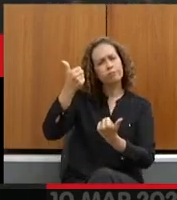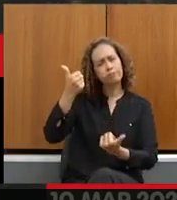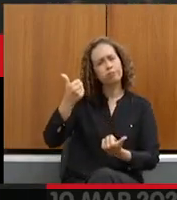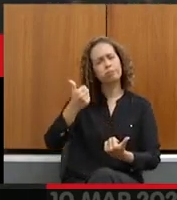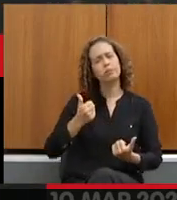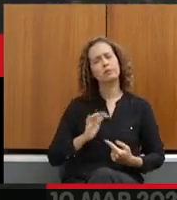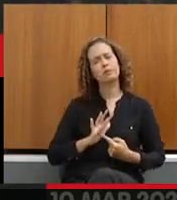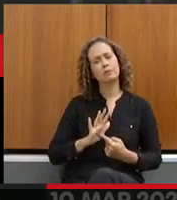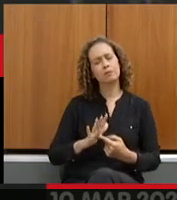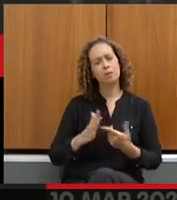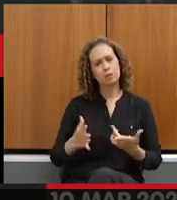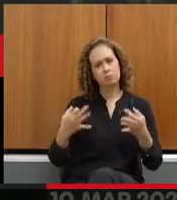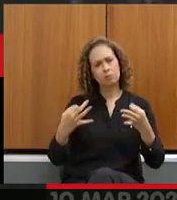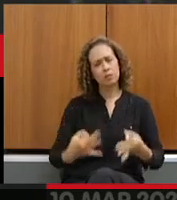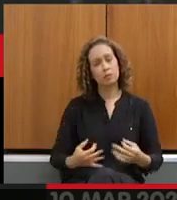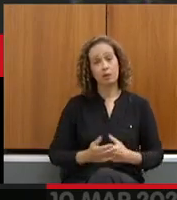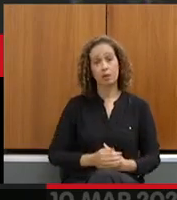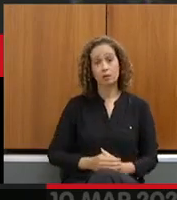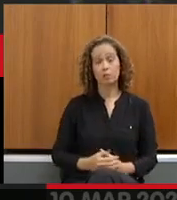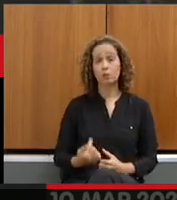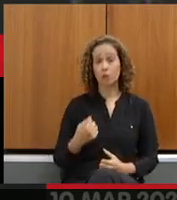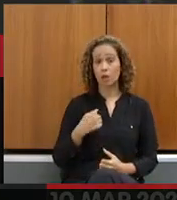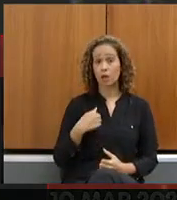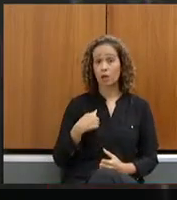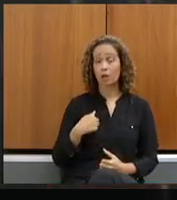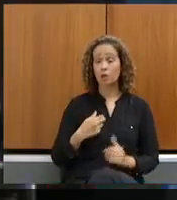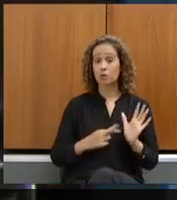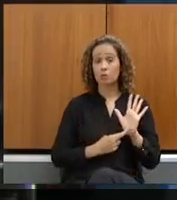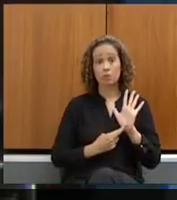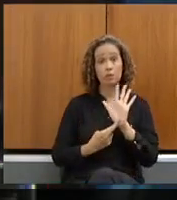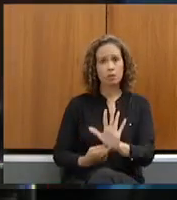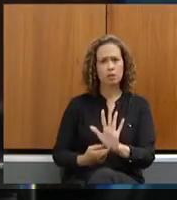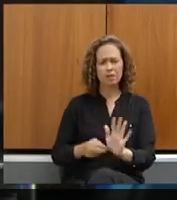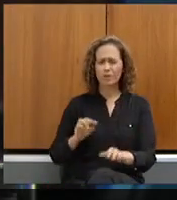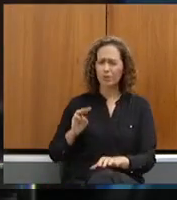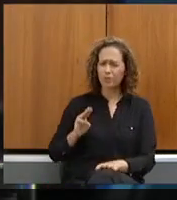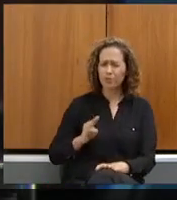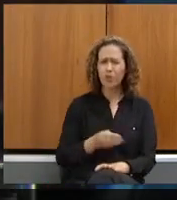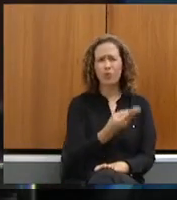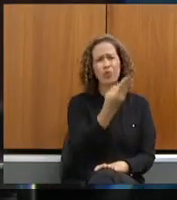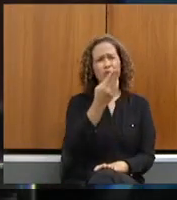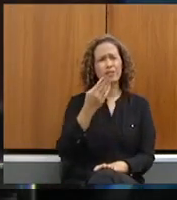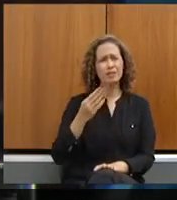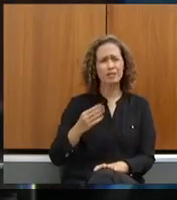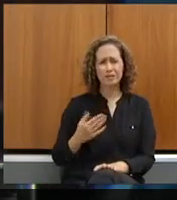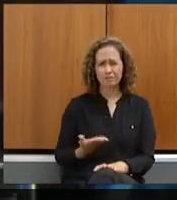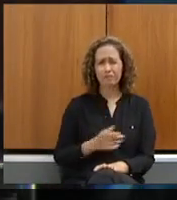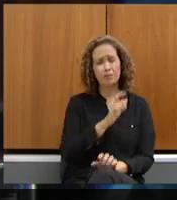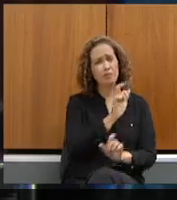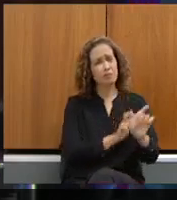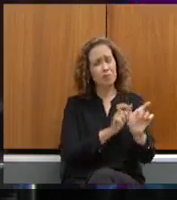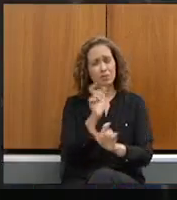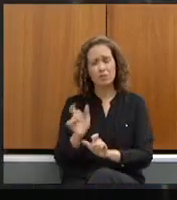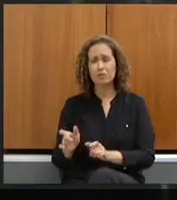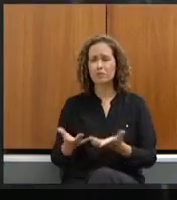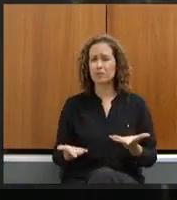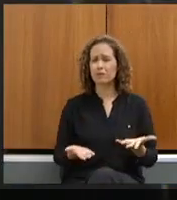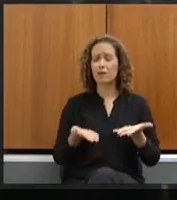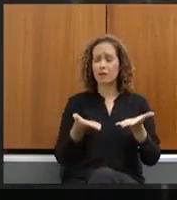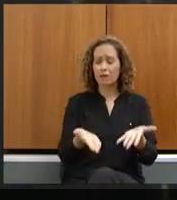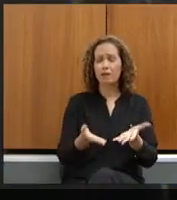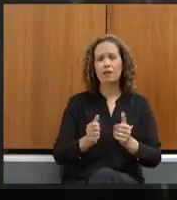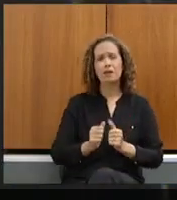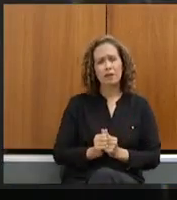franqueza mas aqui eu estou falando em nome de milhões de mineiros e de mineiras e de milhares quase 20 mil